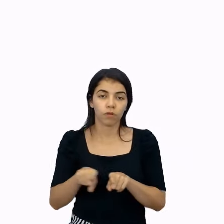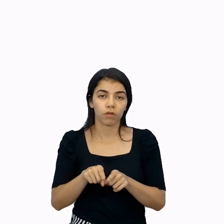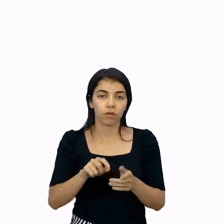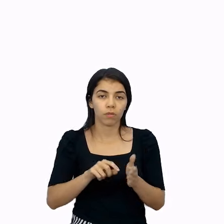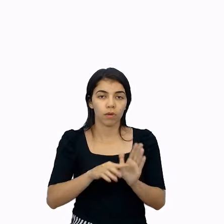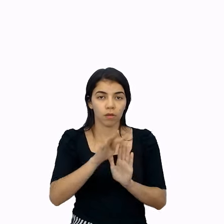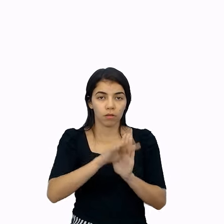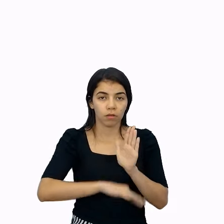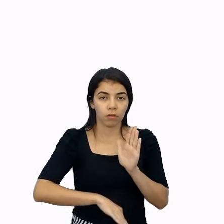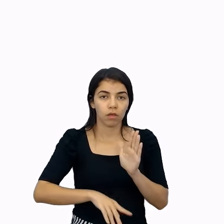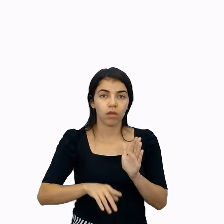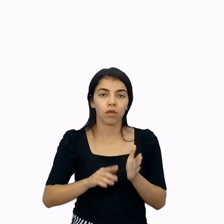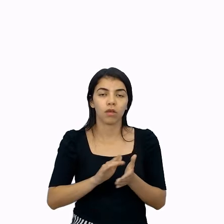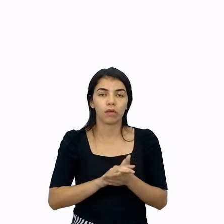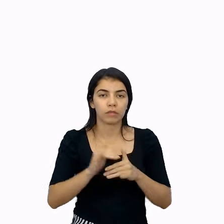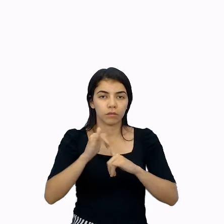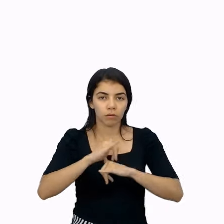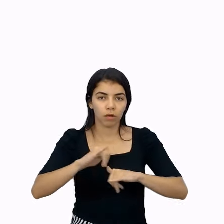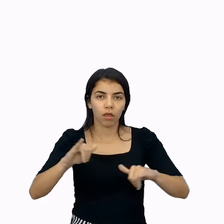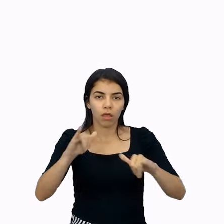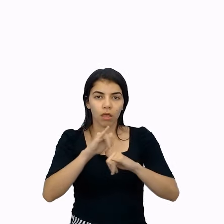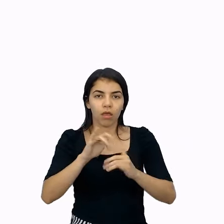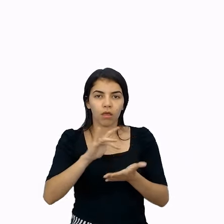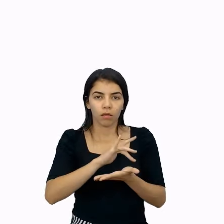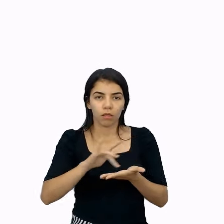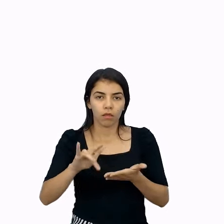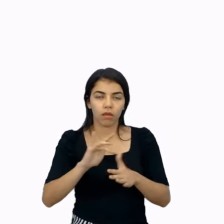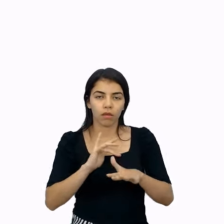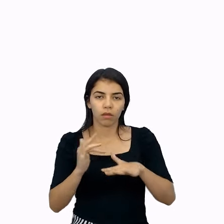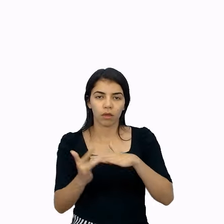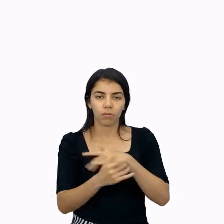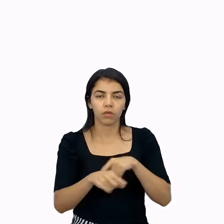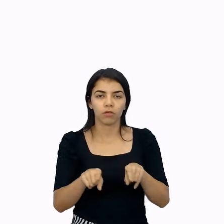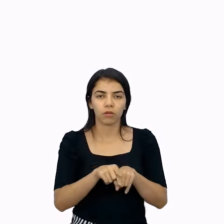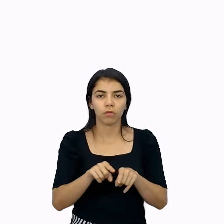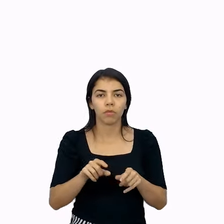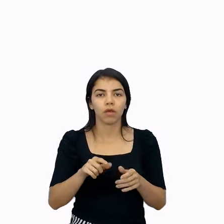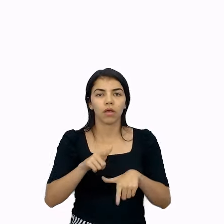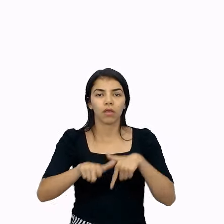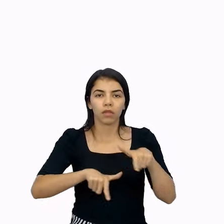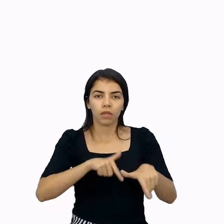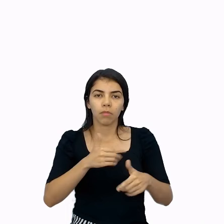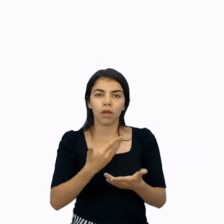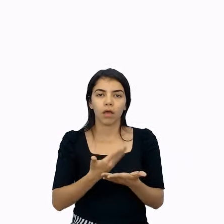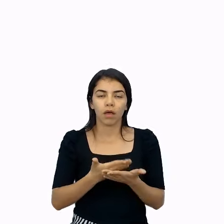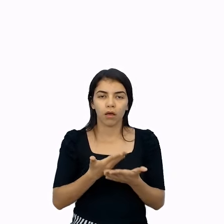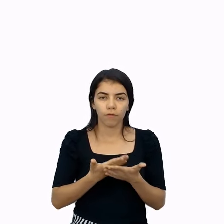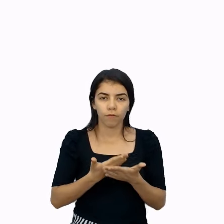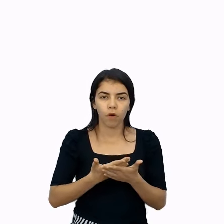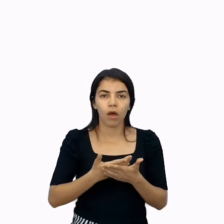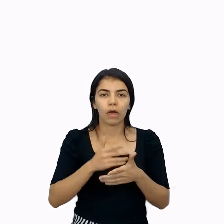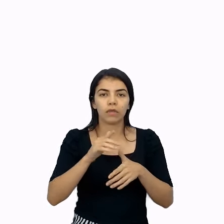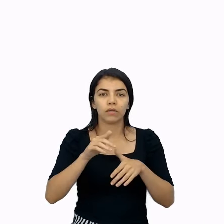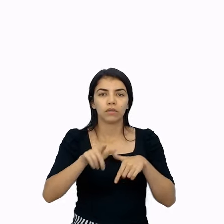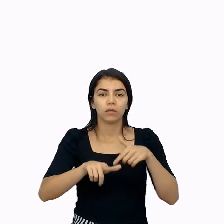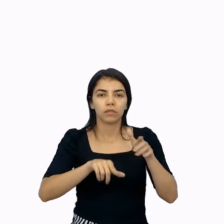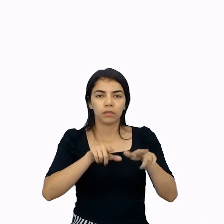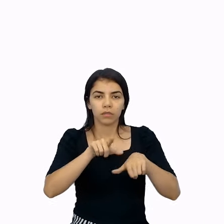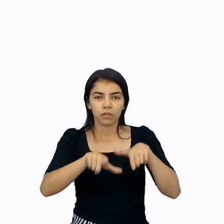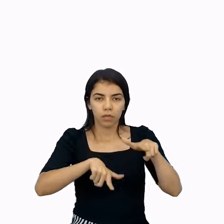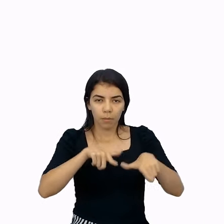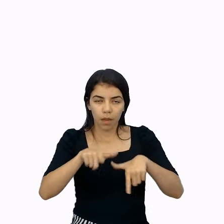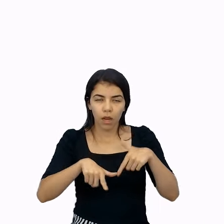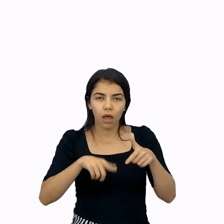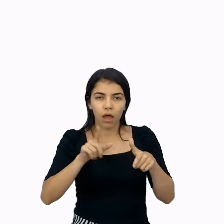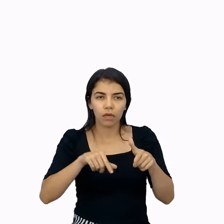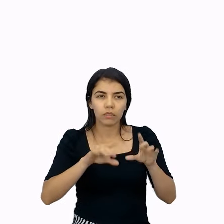texto na íntegra, trabalhar de forma bem detalhada, né, todo o texto, o contexto, quem é o autor,